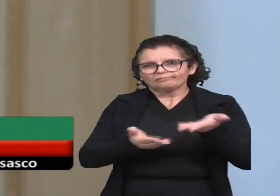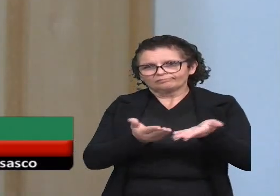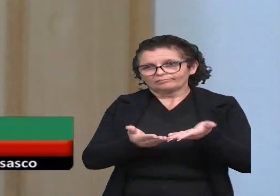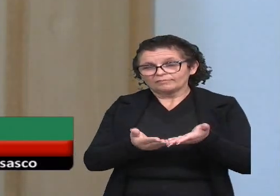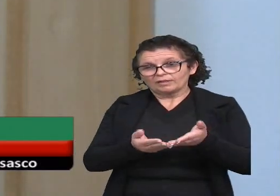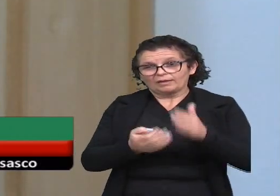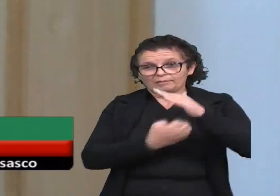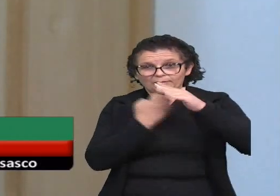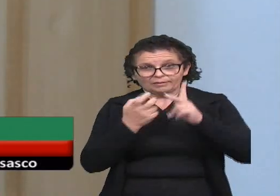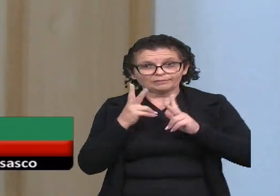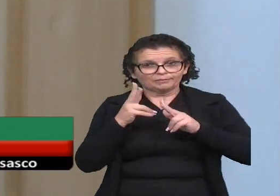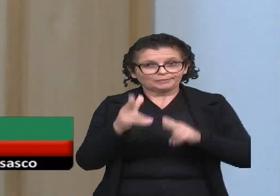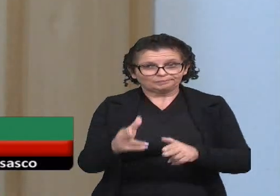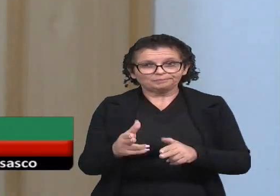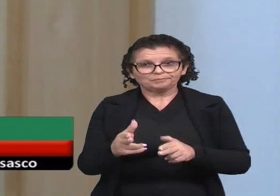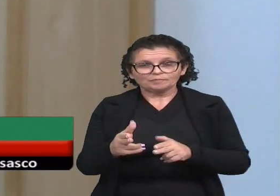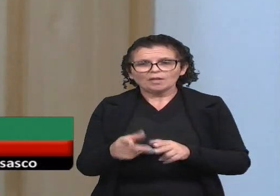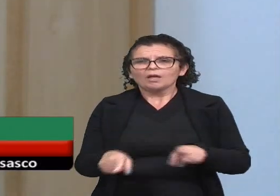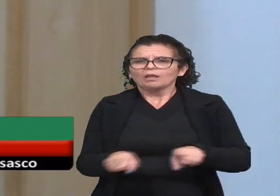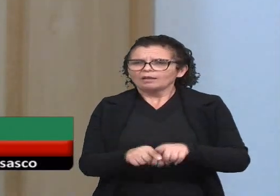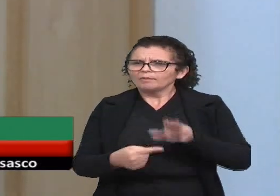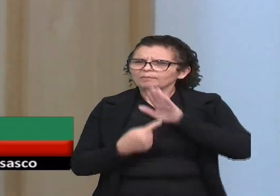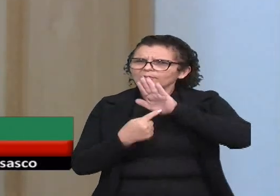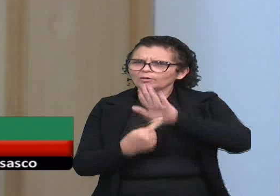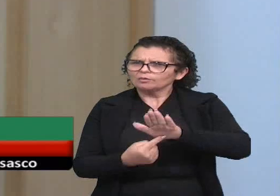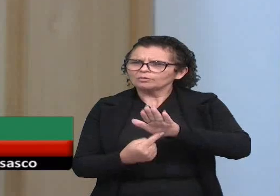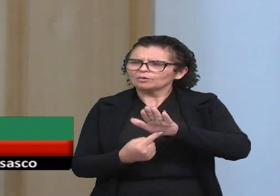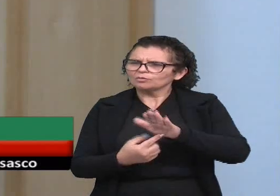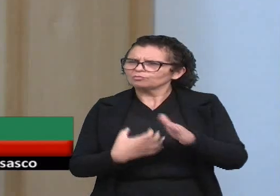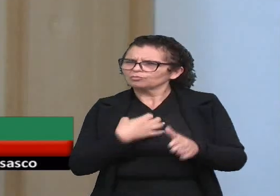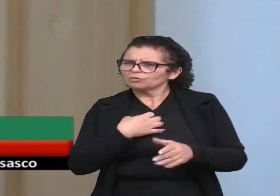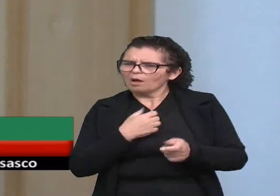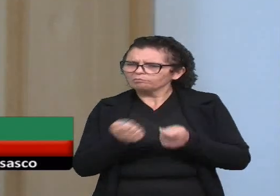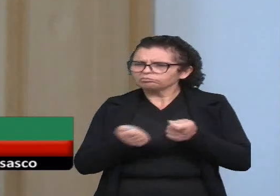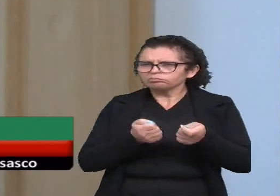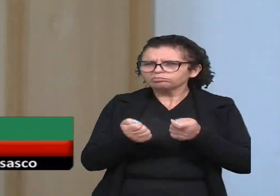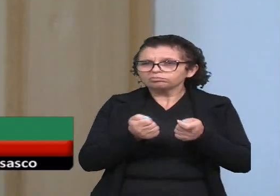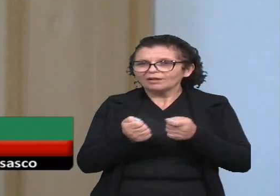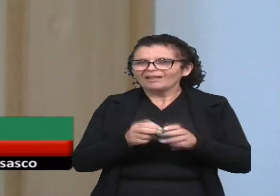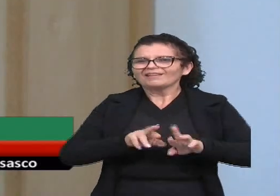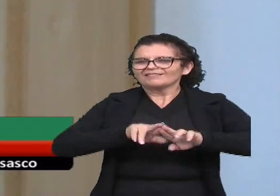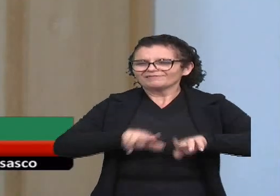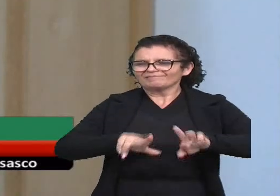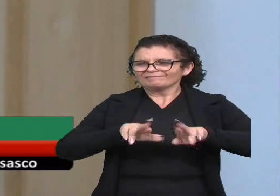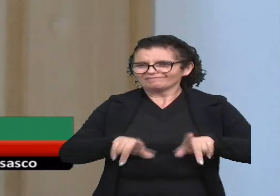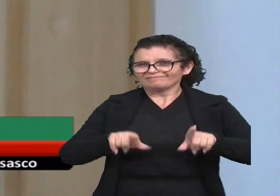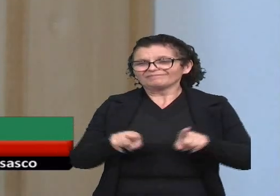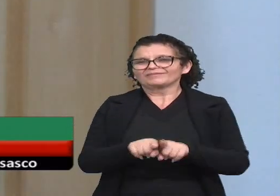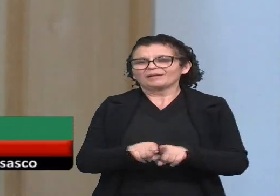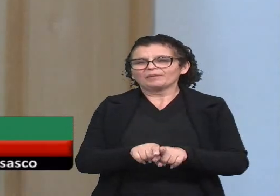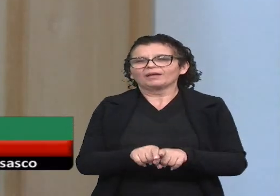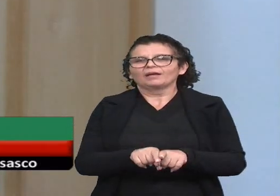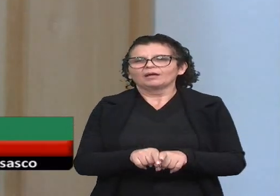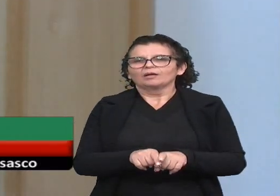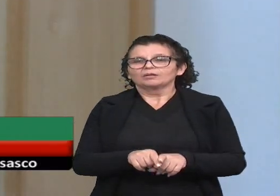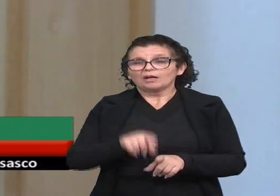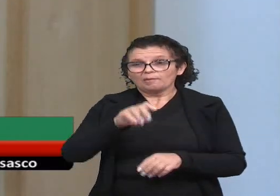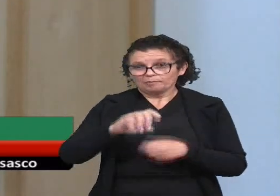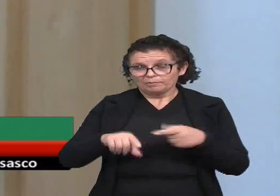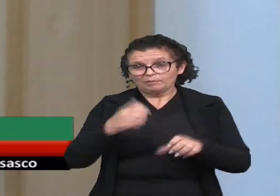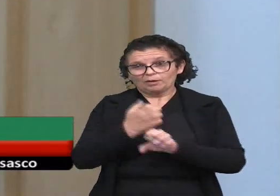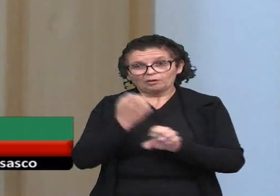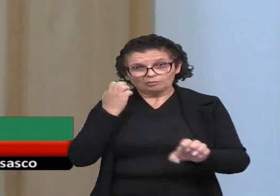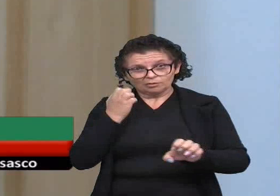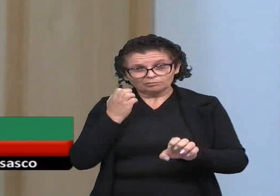mesma empresa. E também demonstrou aí suas habilidades técnicas, gerenciais de alto nível, e como engenheiro civil